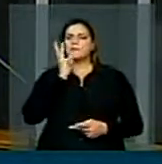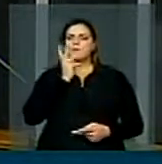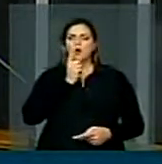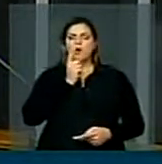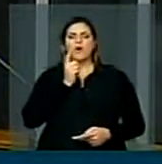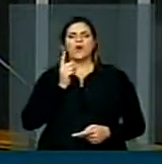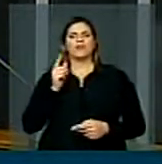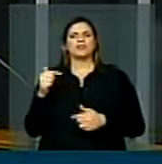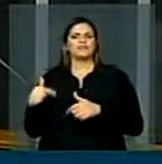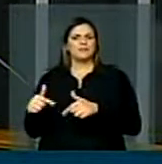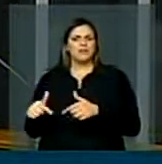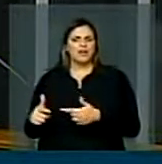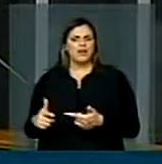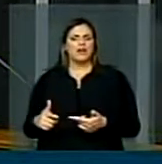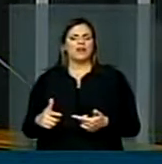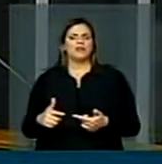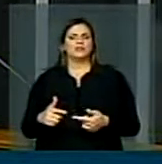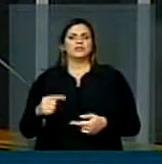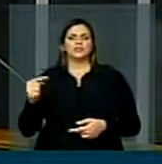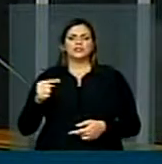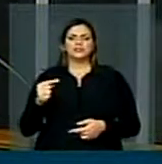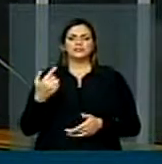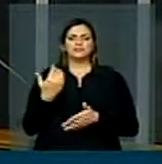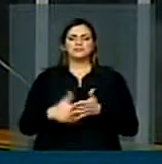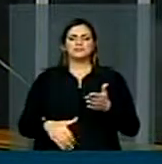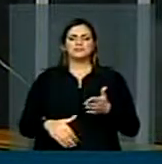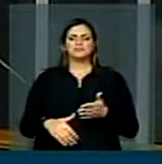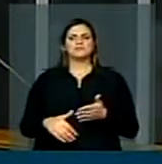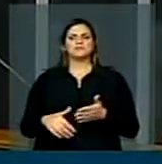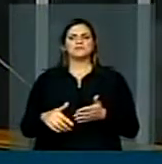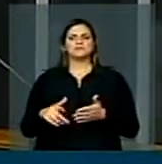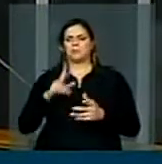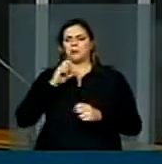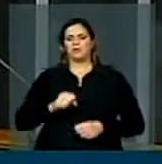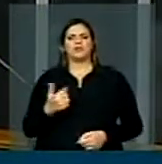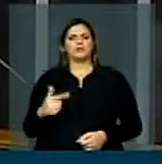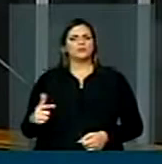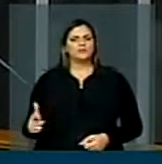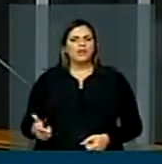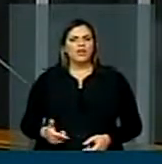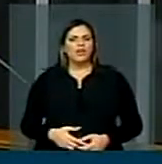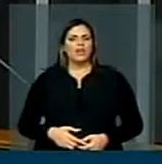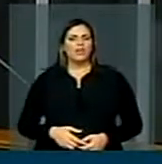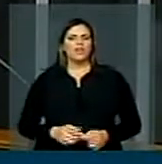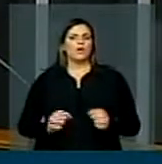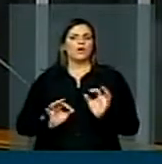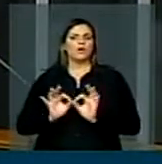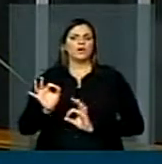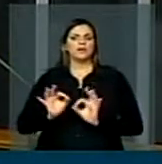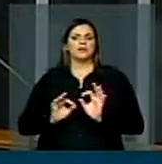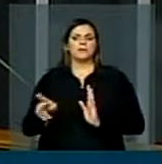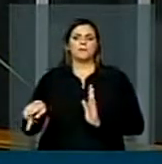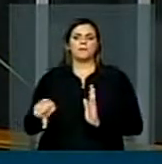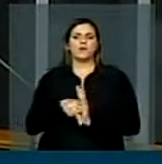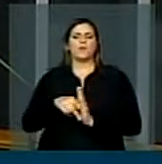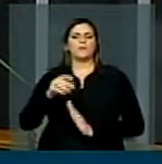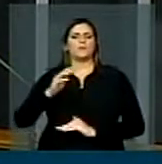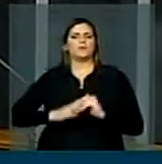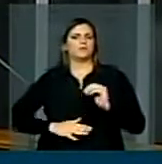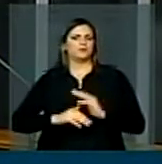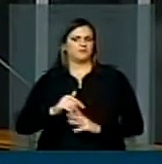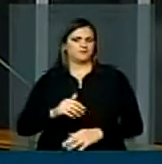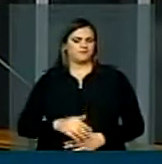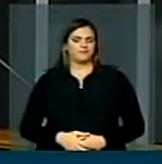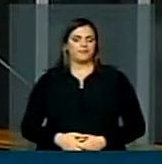suas atividades, a subtração dos poderes dos conselhos para a organização da própria categoria, entre